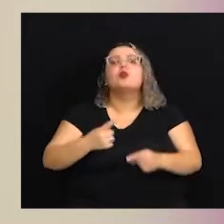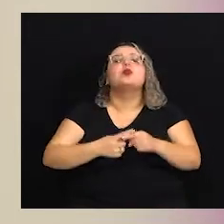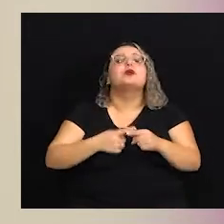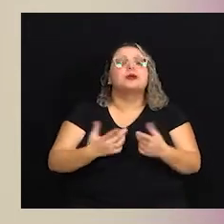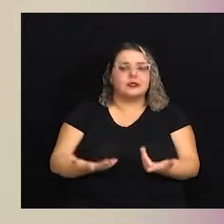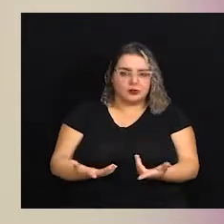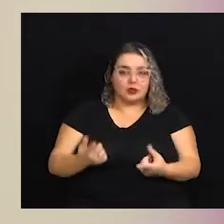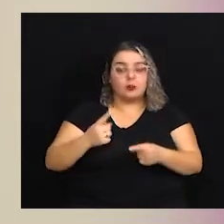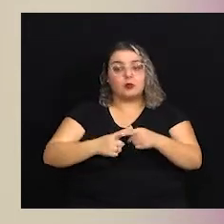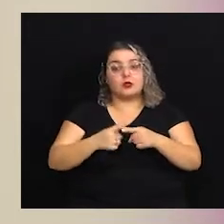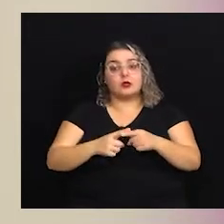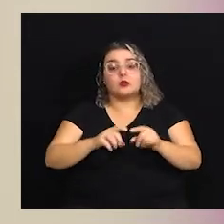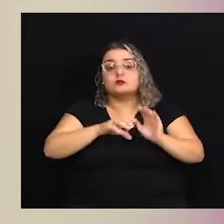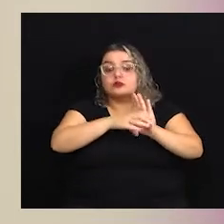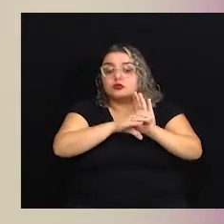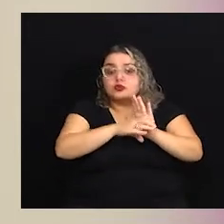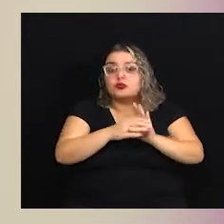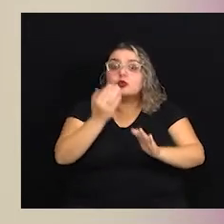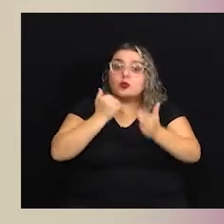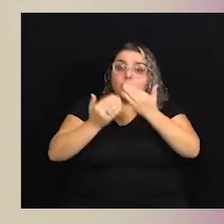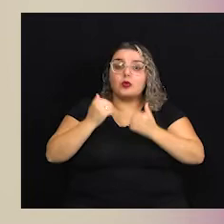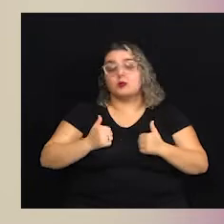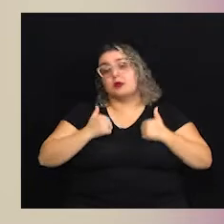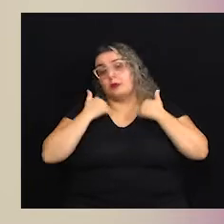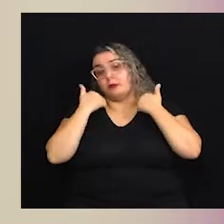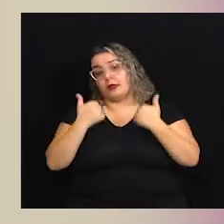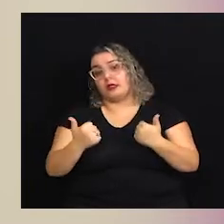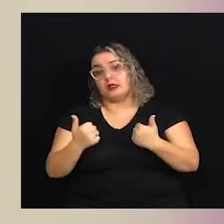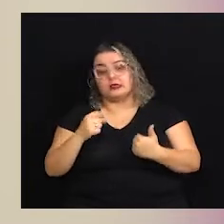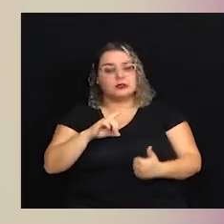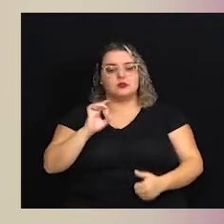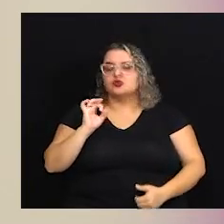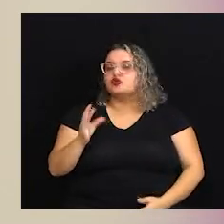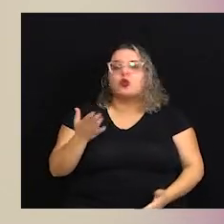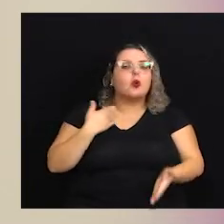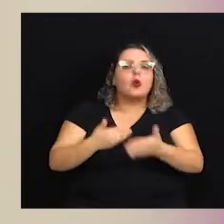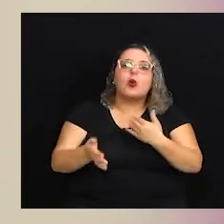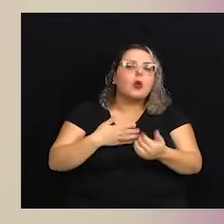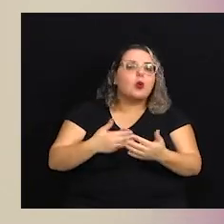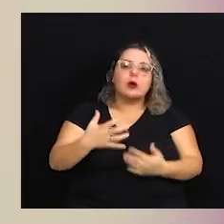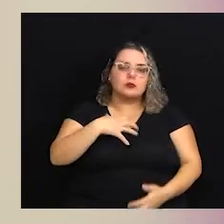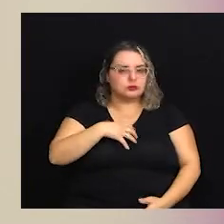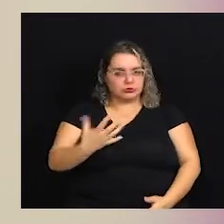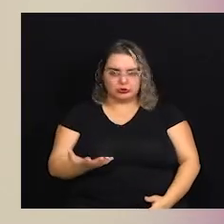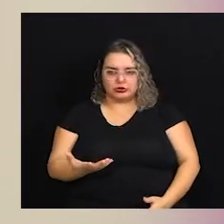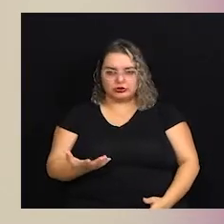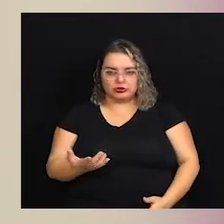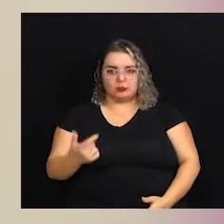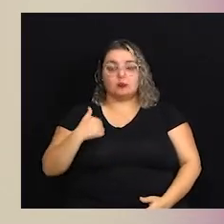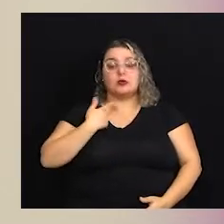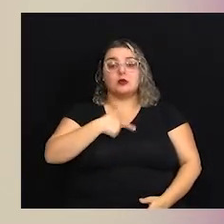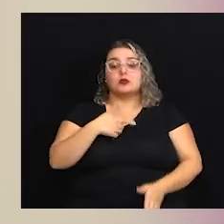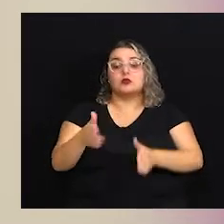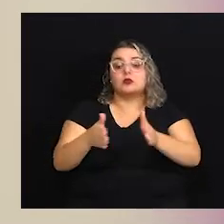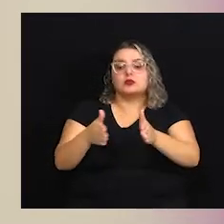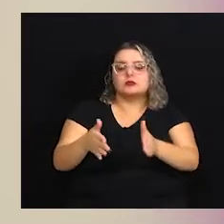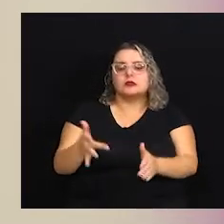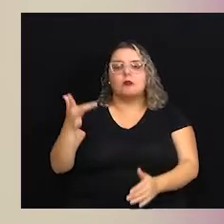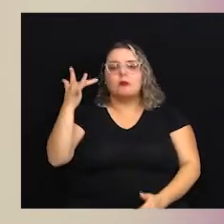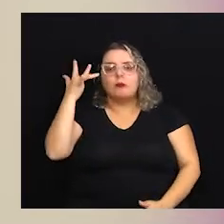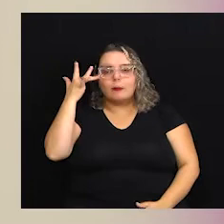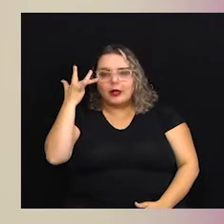Por quê? Porque eu levo o conceito que ela tem que comer saudável, mas não saudável qualquer, um saudável para a nossa fase